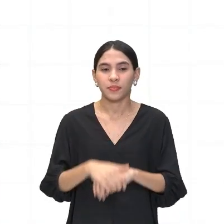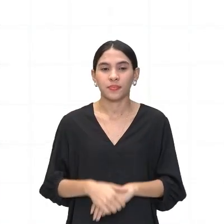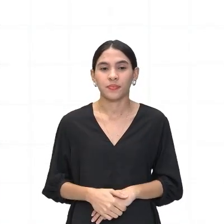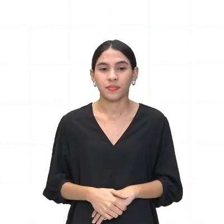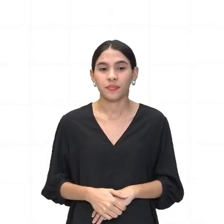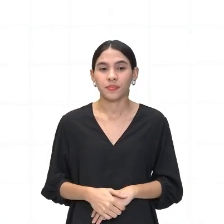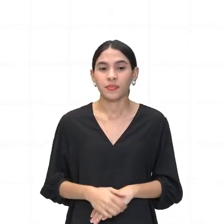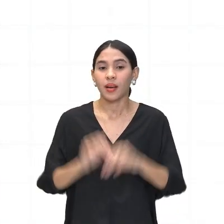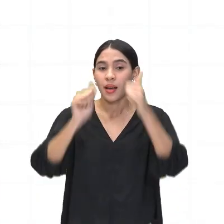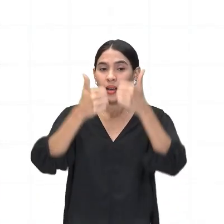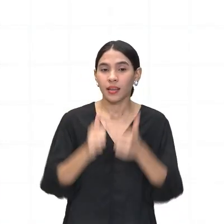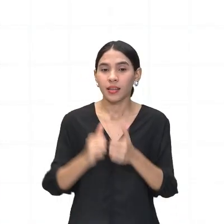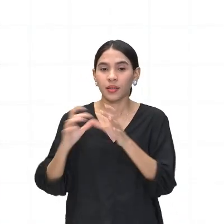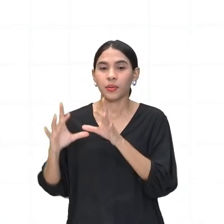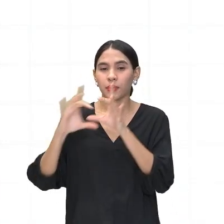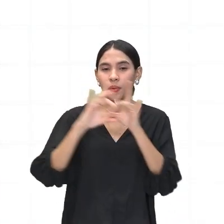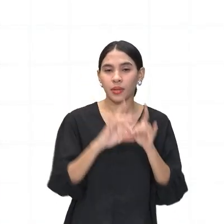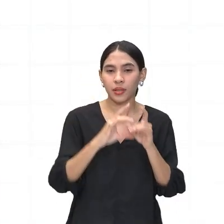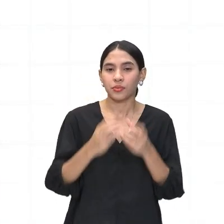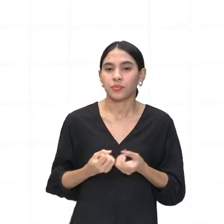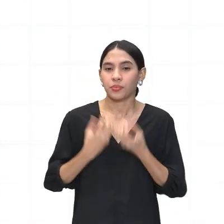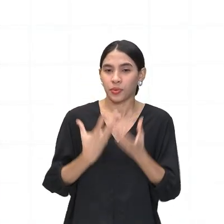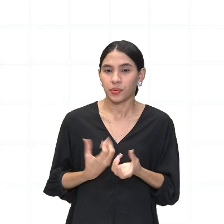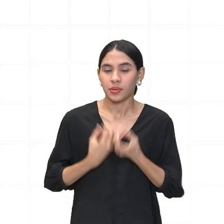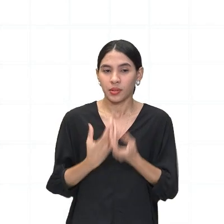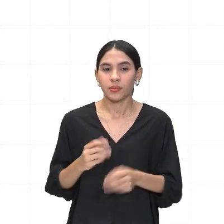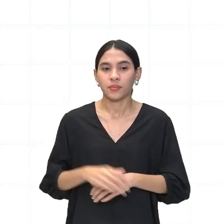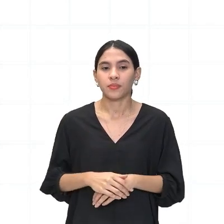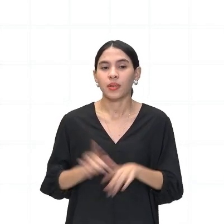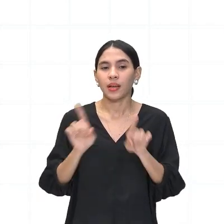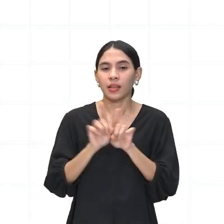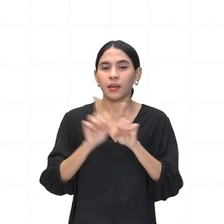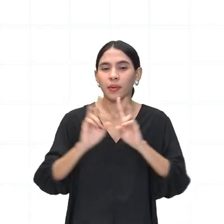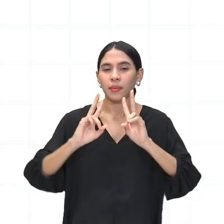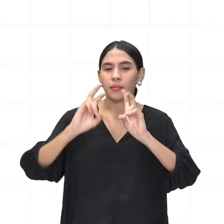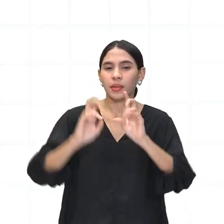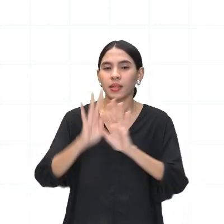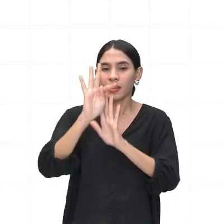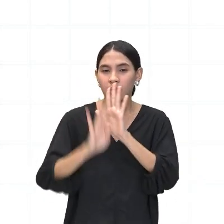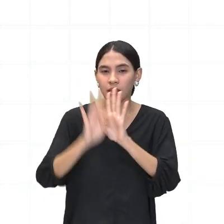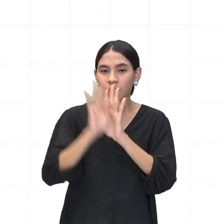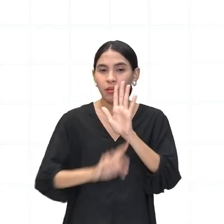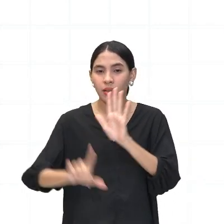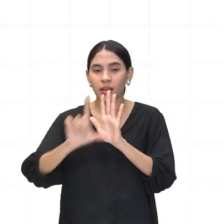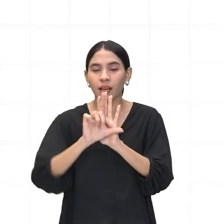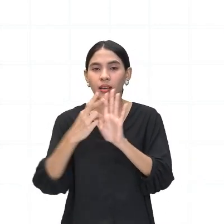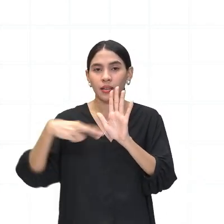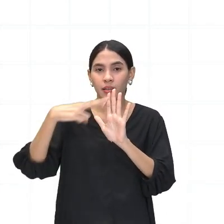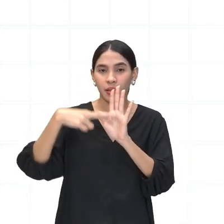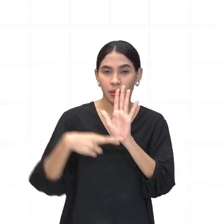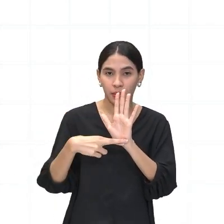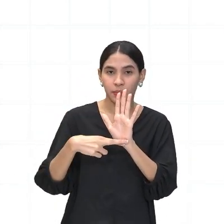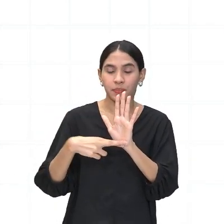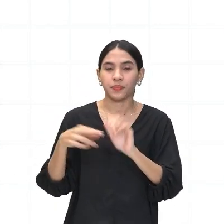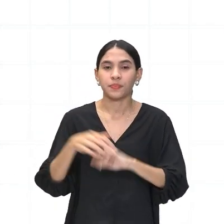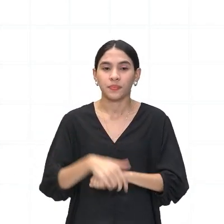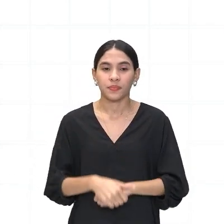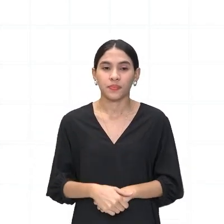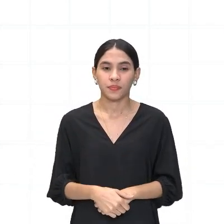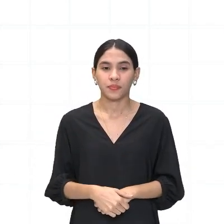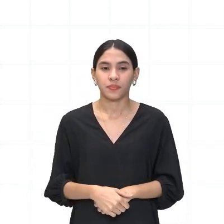conhecimento: reconstrução do contexto de produção, circulação e recepção de textos legais